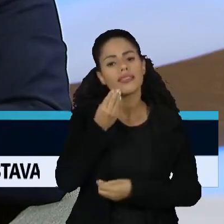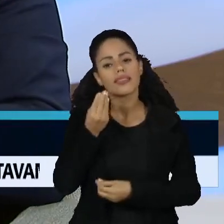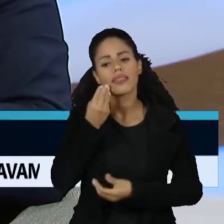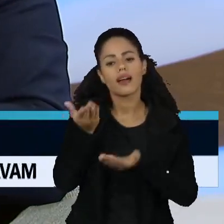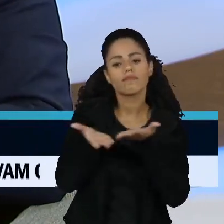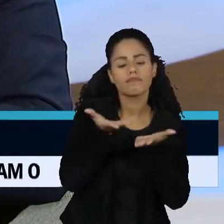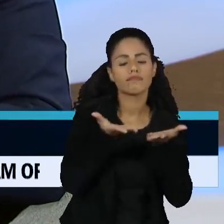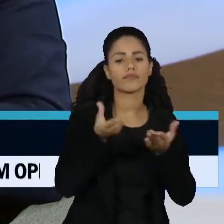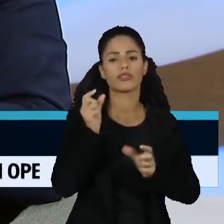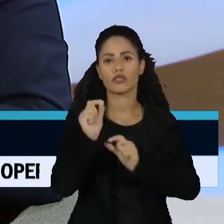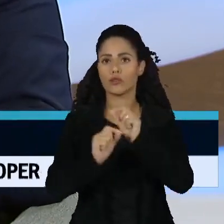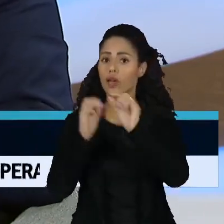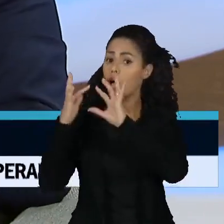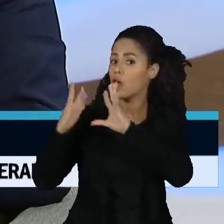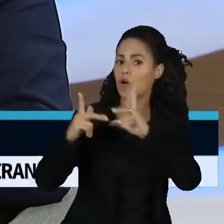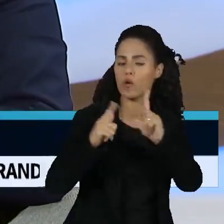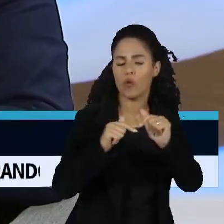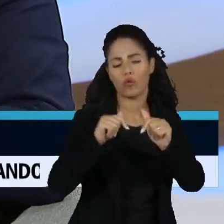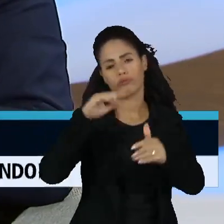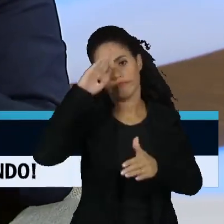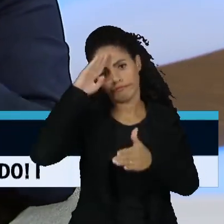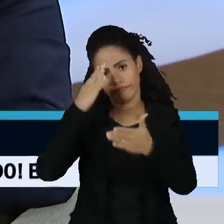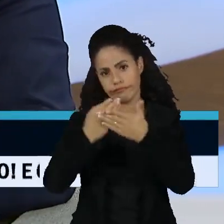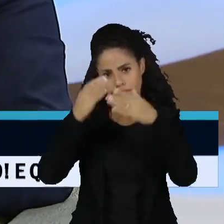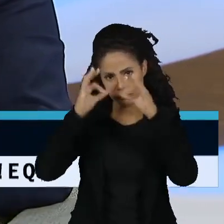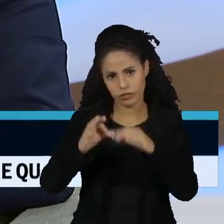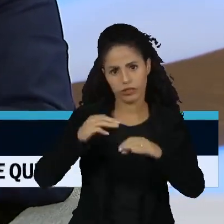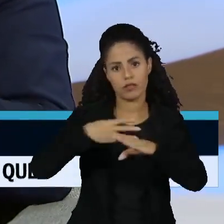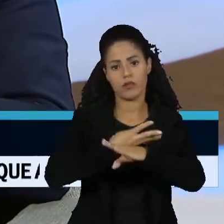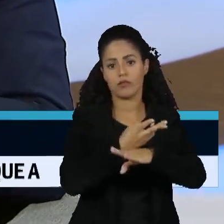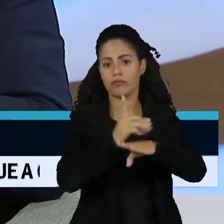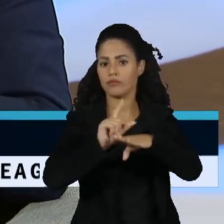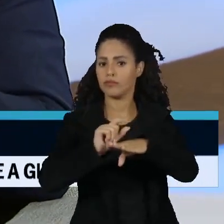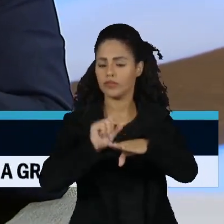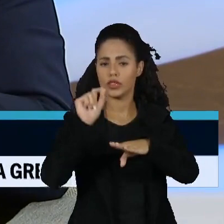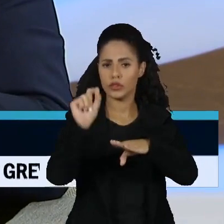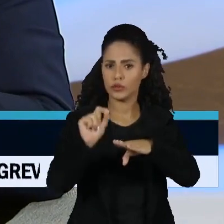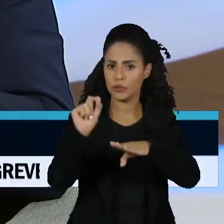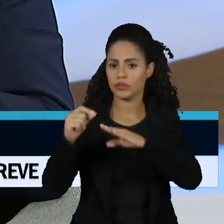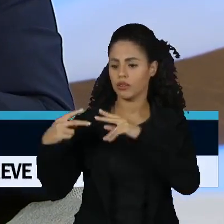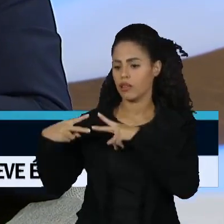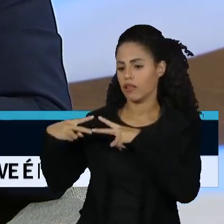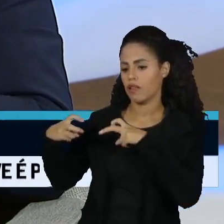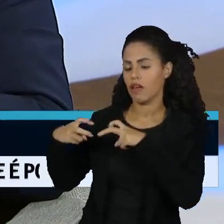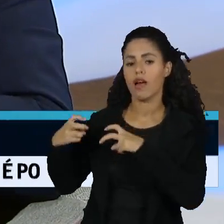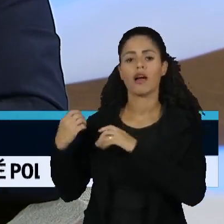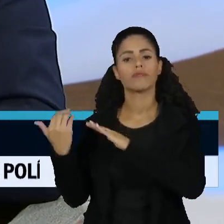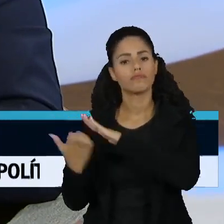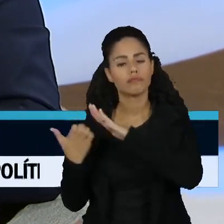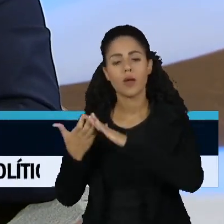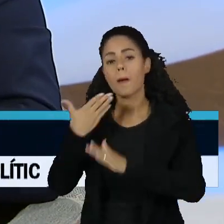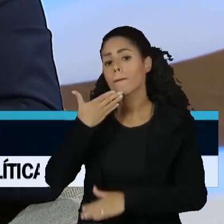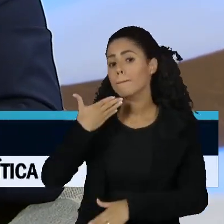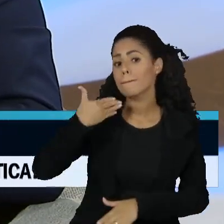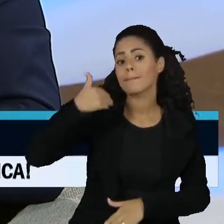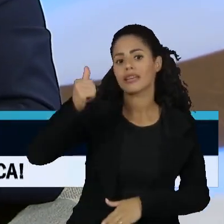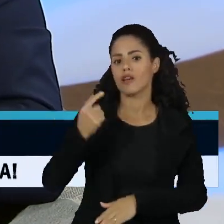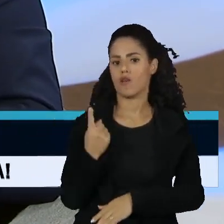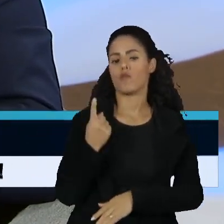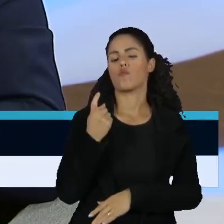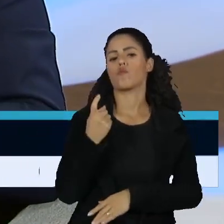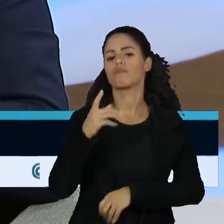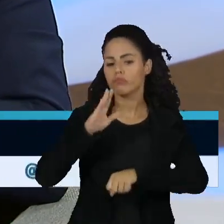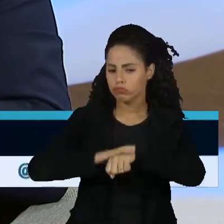tudo isso vai dar certeza ao IBAMA atual que a Petrobras é o melhor, se não o único operador